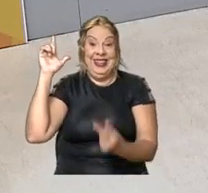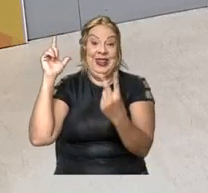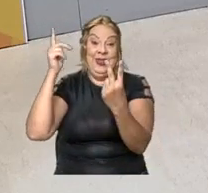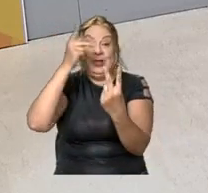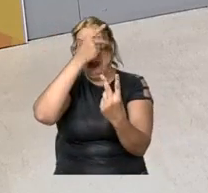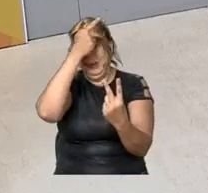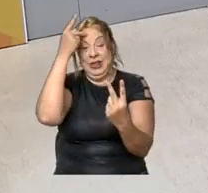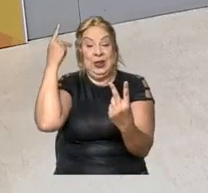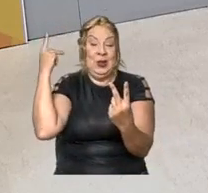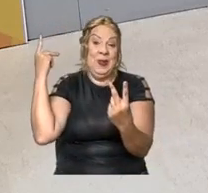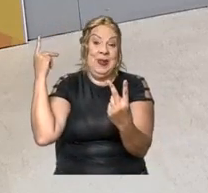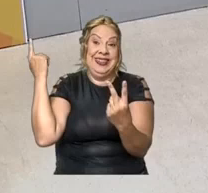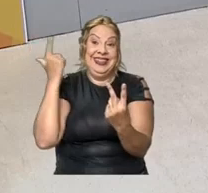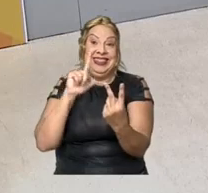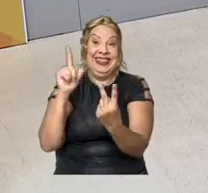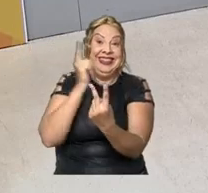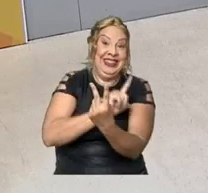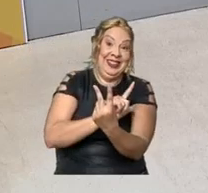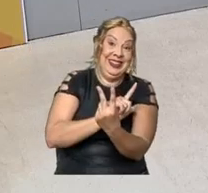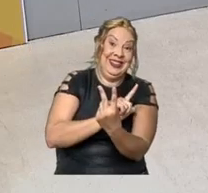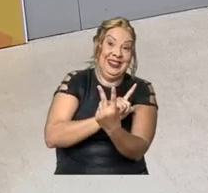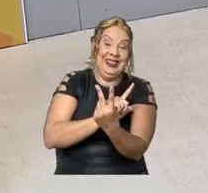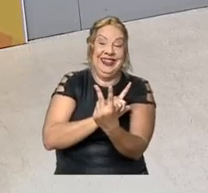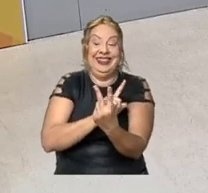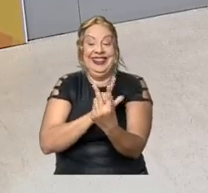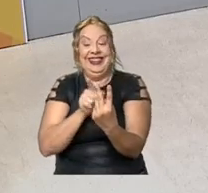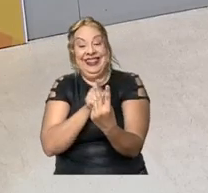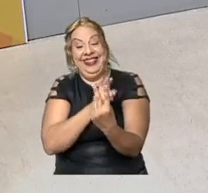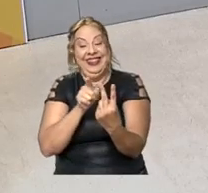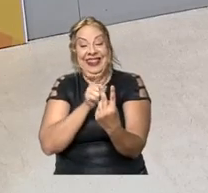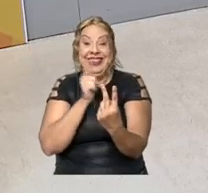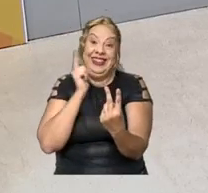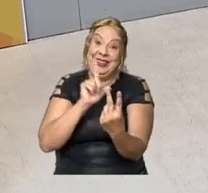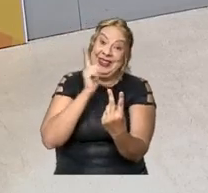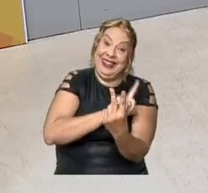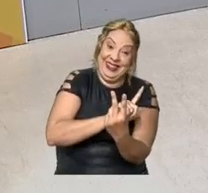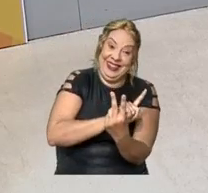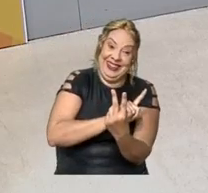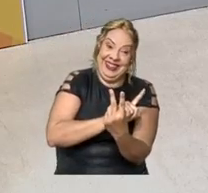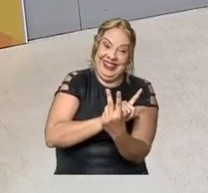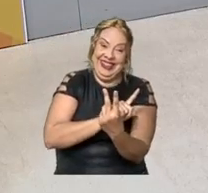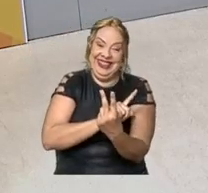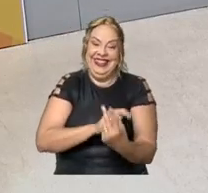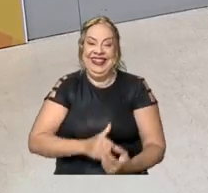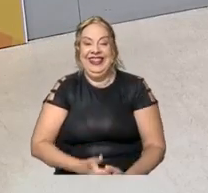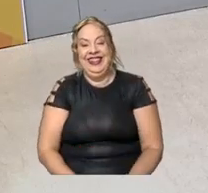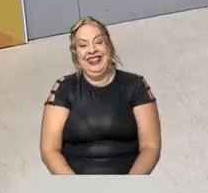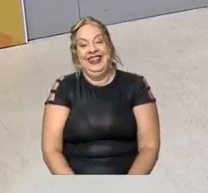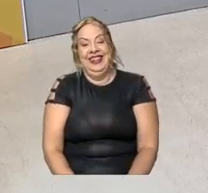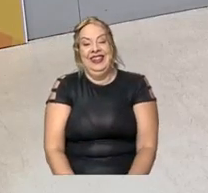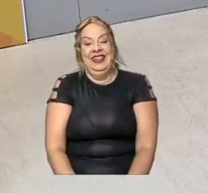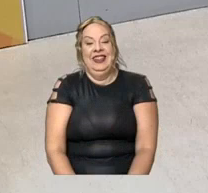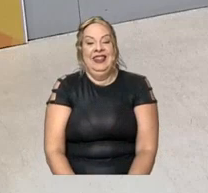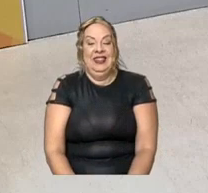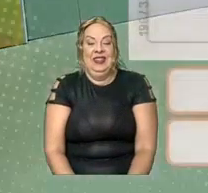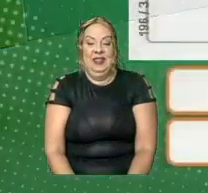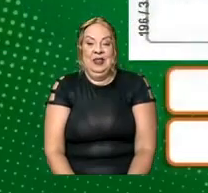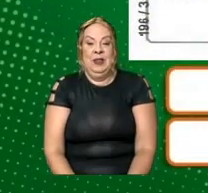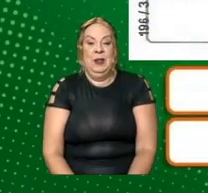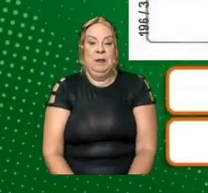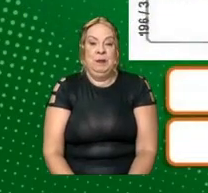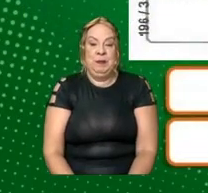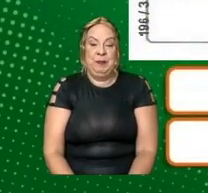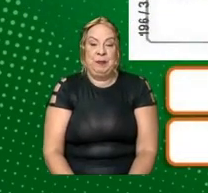dois contemplados! Dose dupla! É isso mesmo, vamos comemorar, vamos fazer a